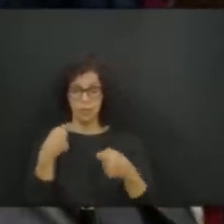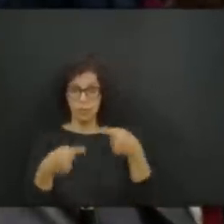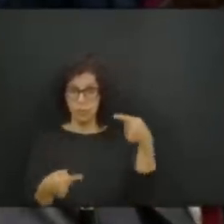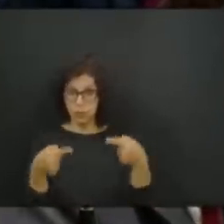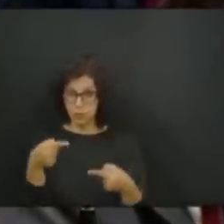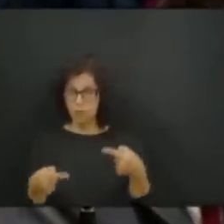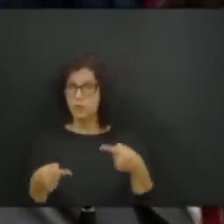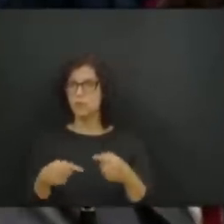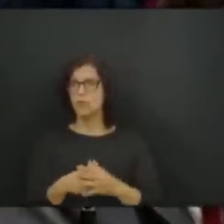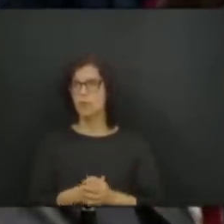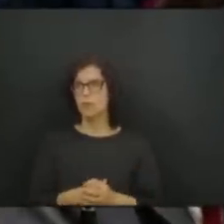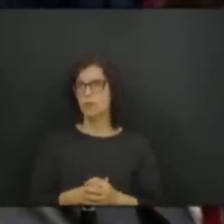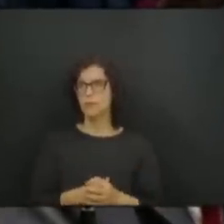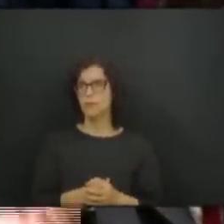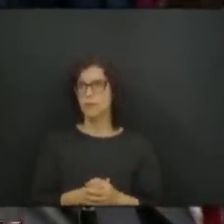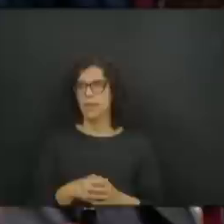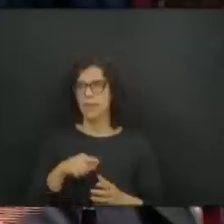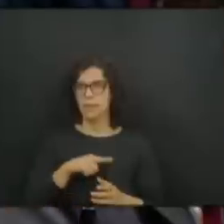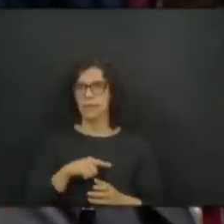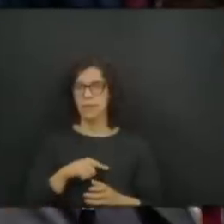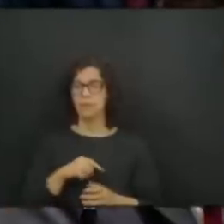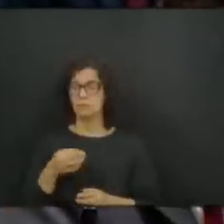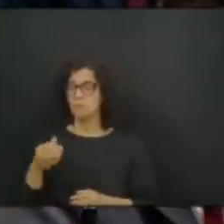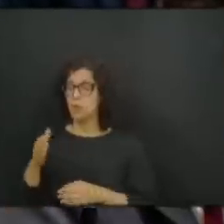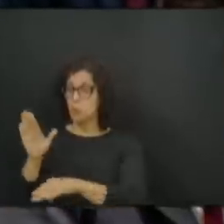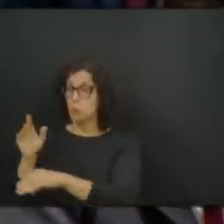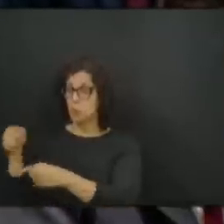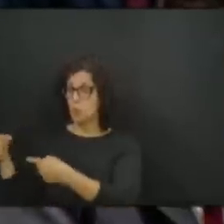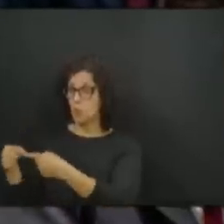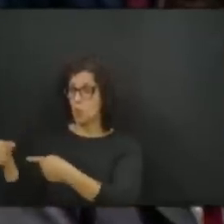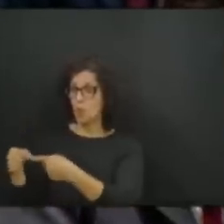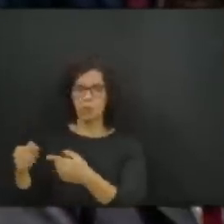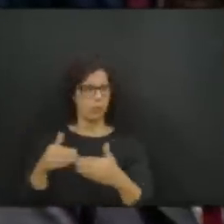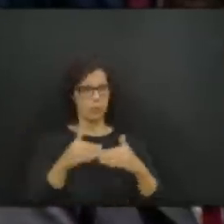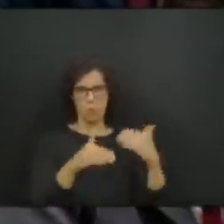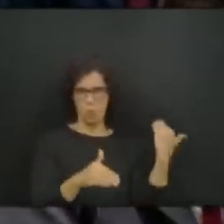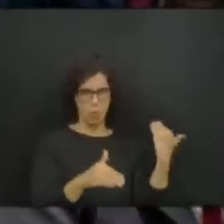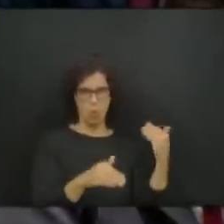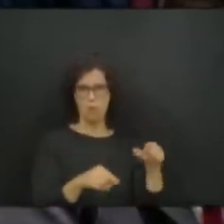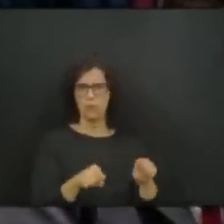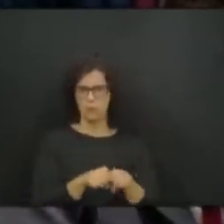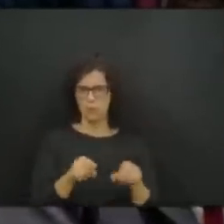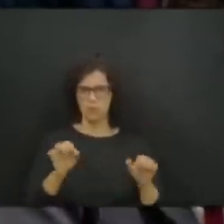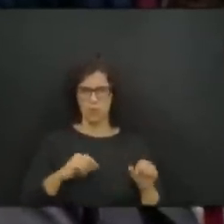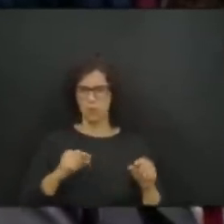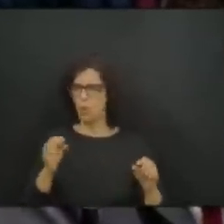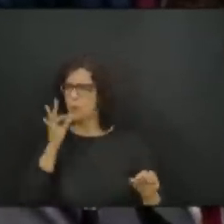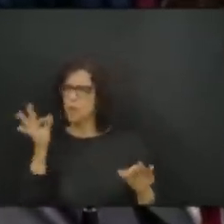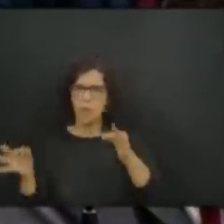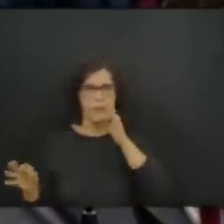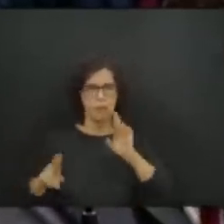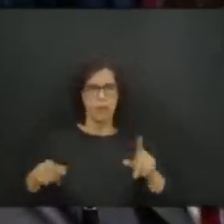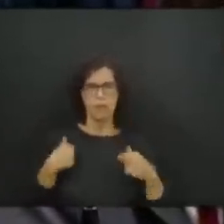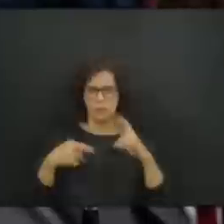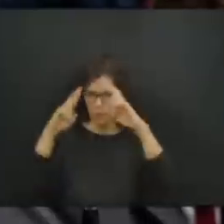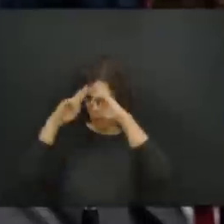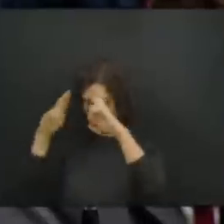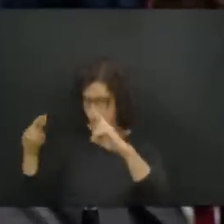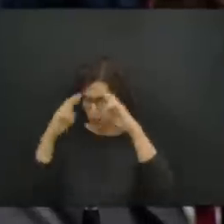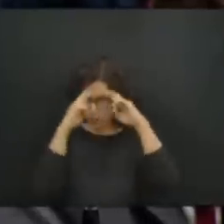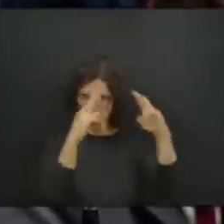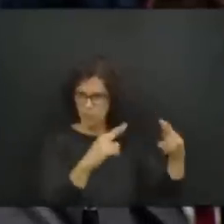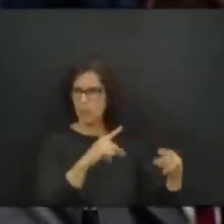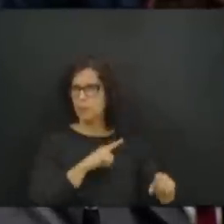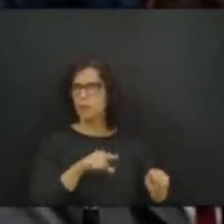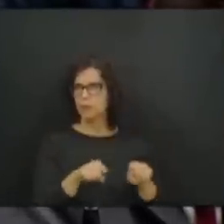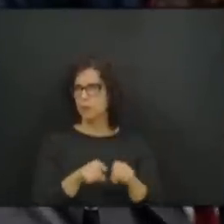debate de prós e contras e o ouvir as partes e de maneira respeitosa